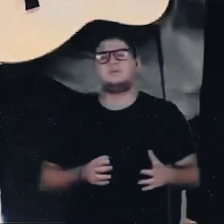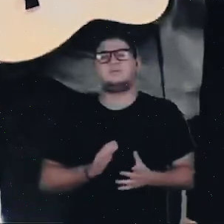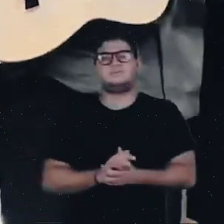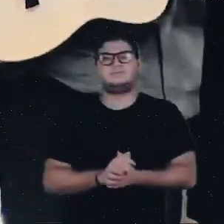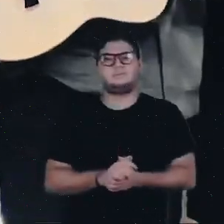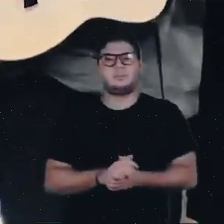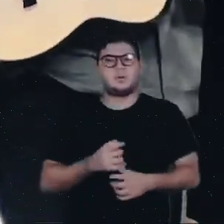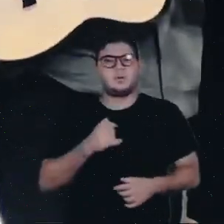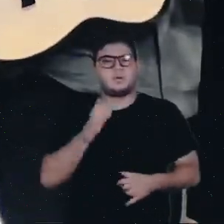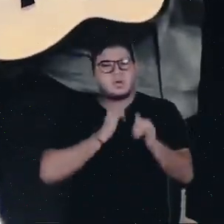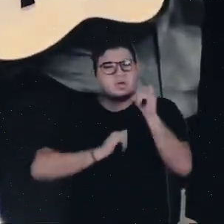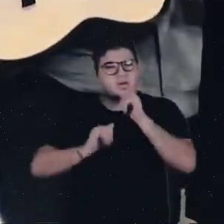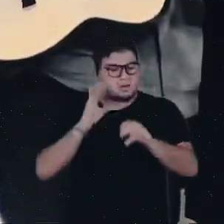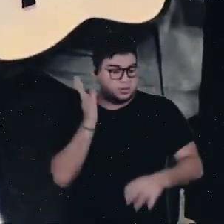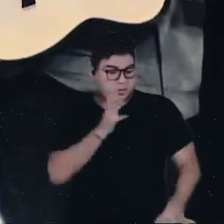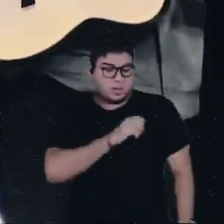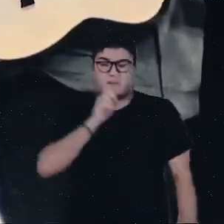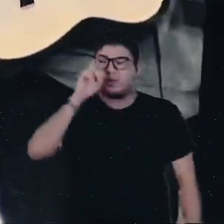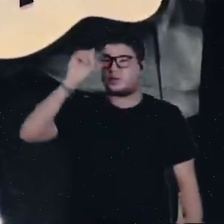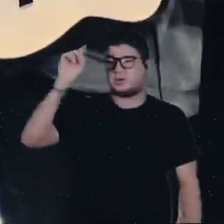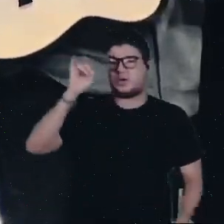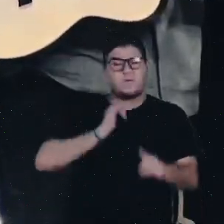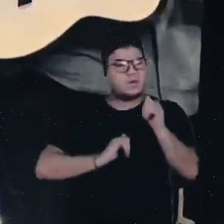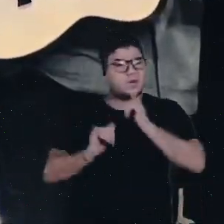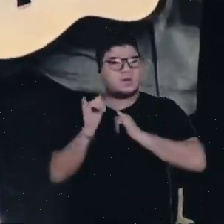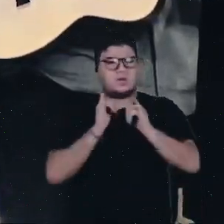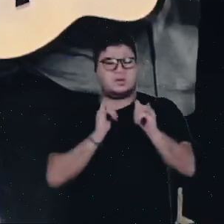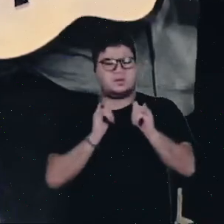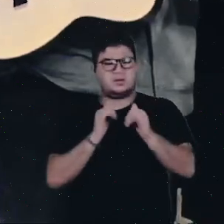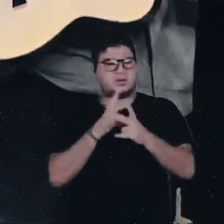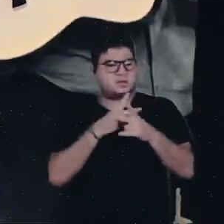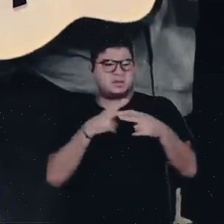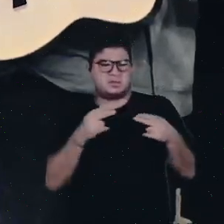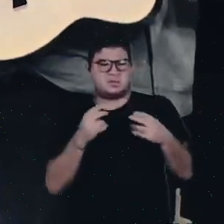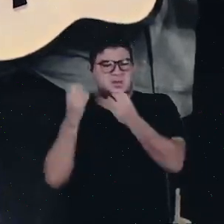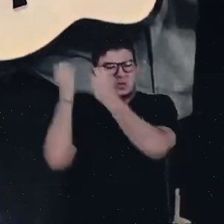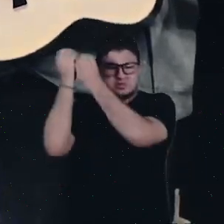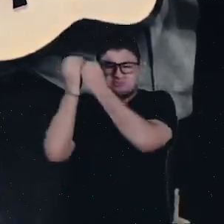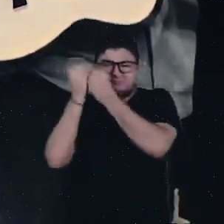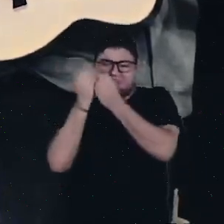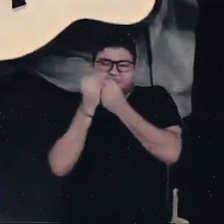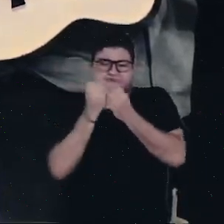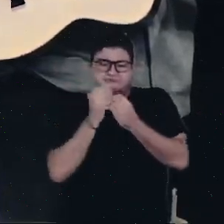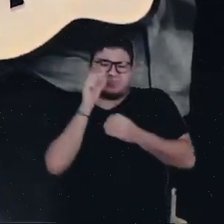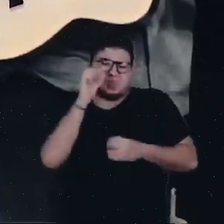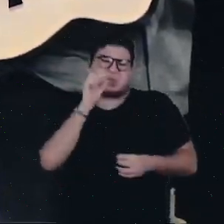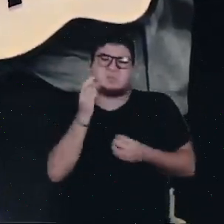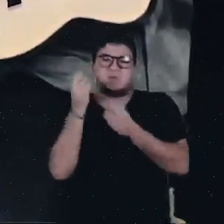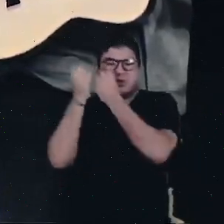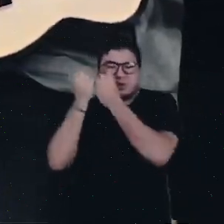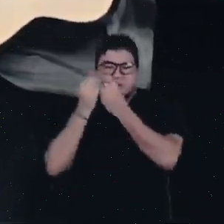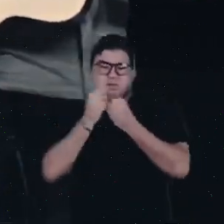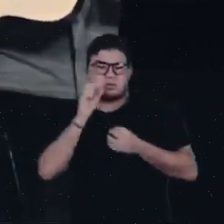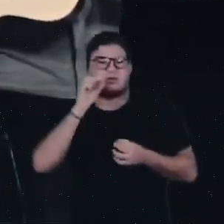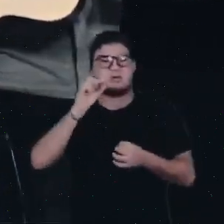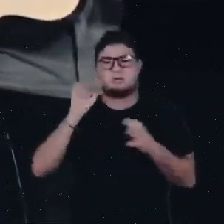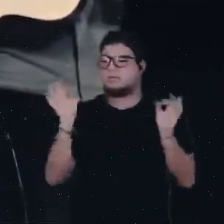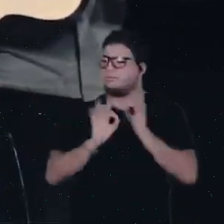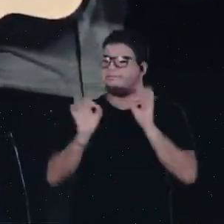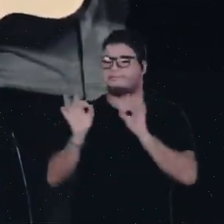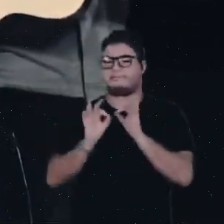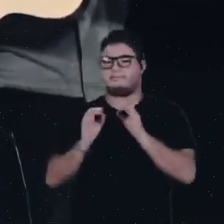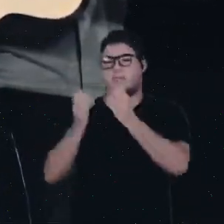E quando eu falo do amor de Deus, eu não estou falando de algo que é dado em pequenas porções, não. Eu falo